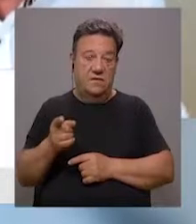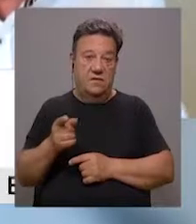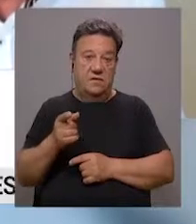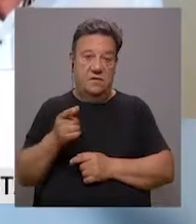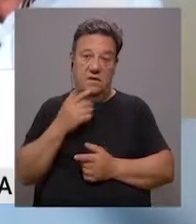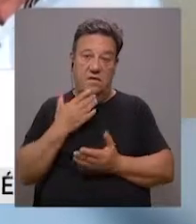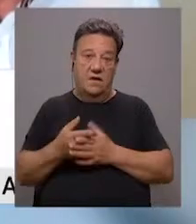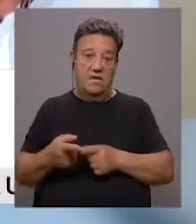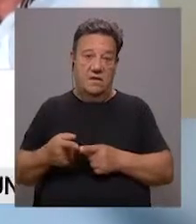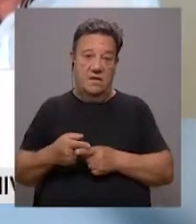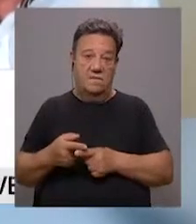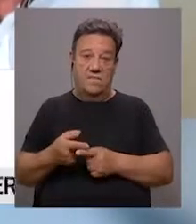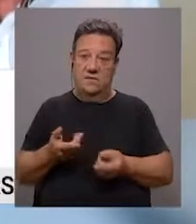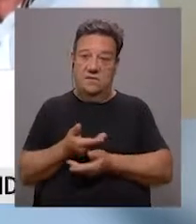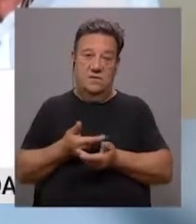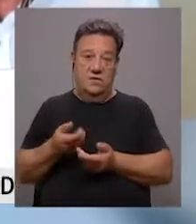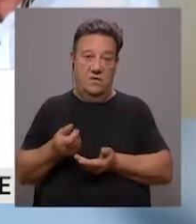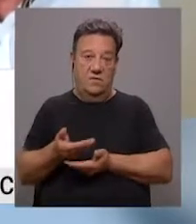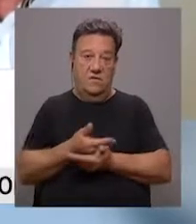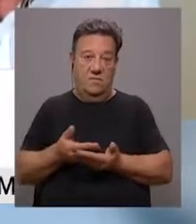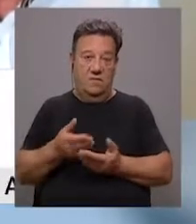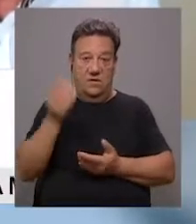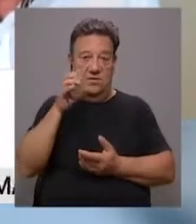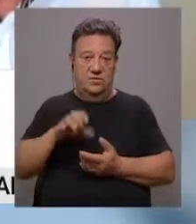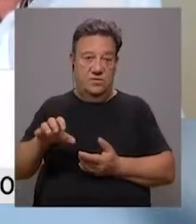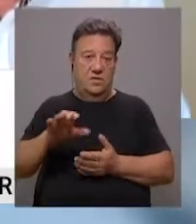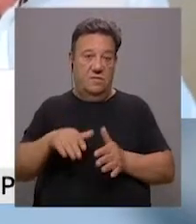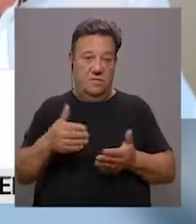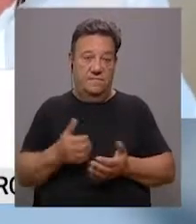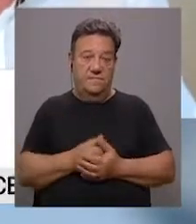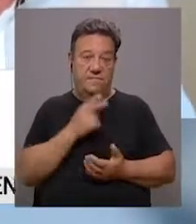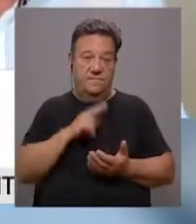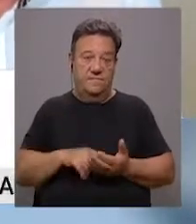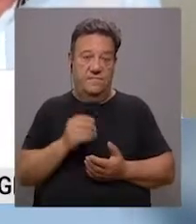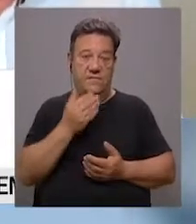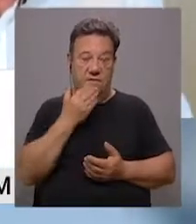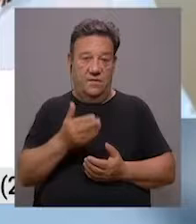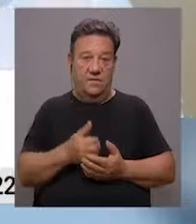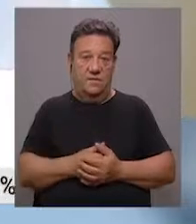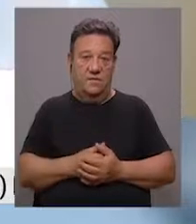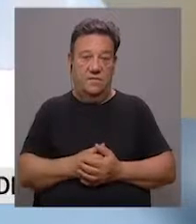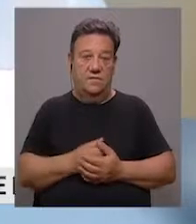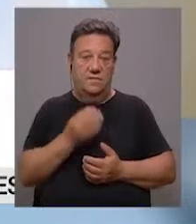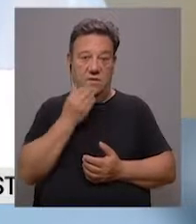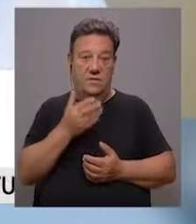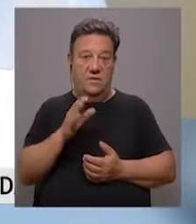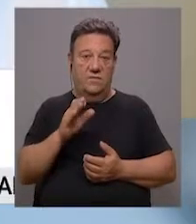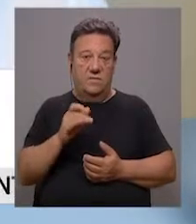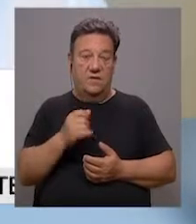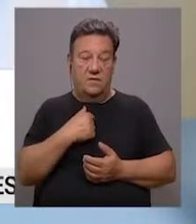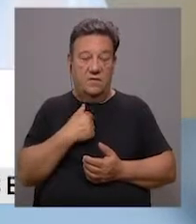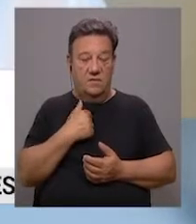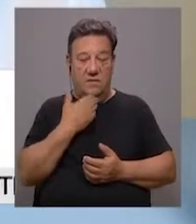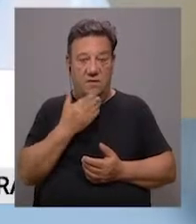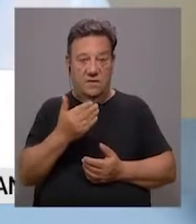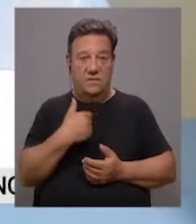a dinamização económica das de regiões, qualquer território. De facto. Muito obrigada, Humberto. Particular. Eu é que